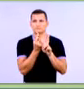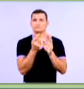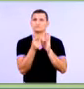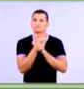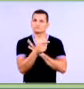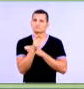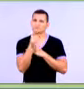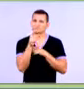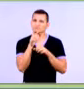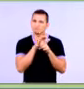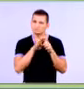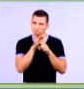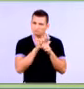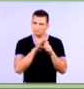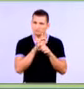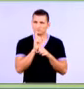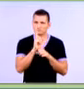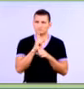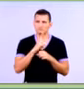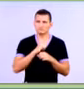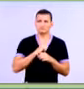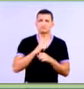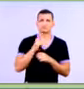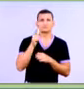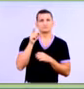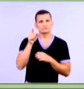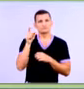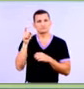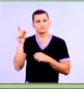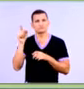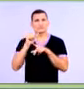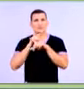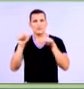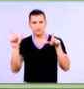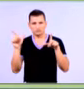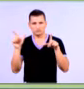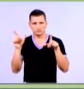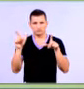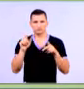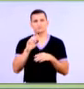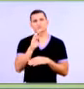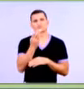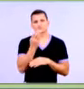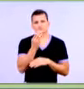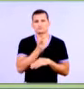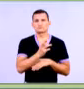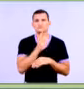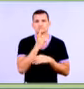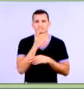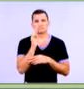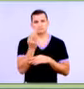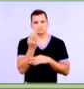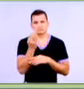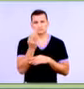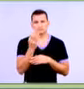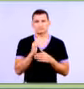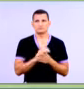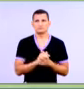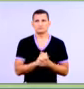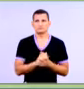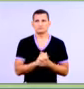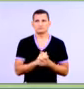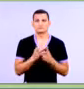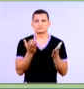está cheia? Não. Olha aqui, ó. 1, 2, 3. Ela está cheia? Falso. Né? Aí eu